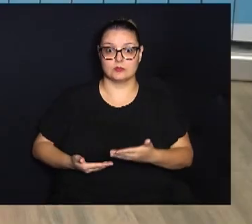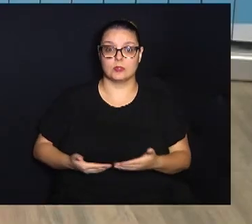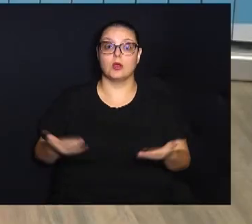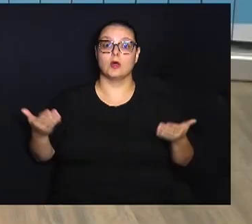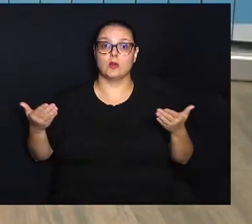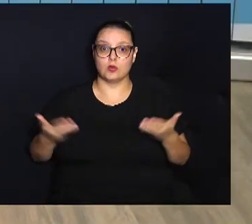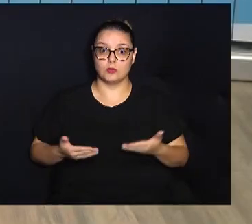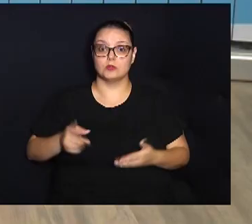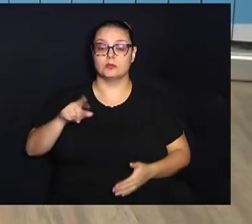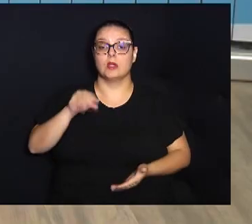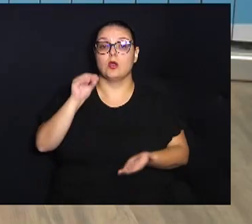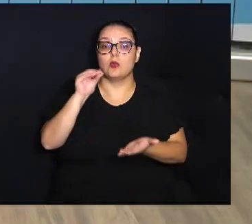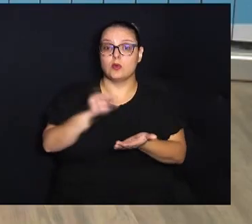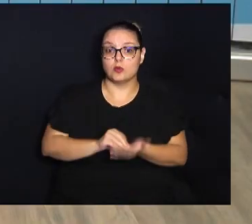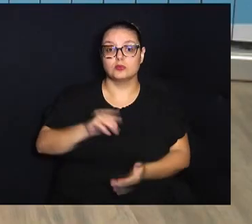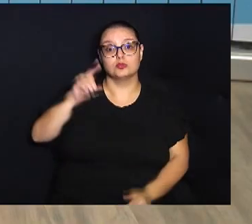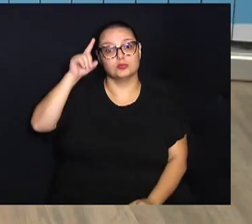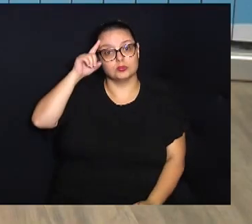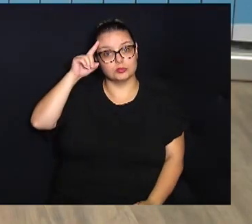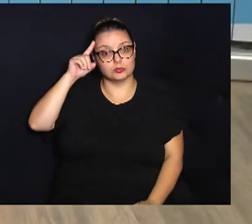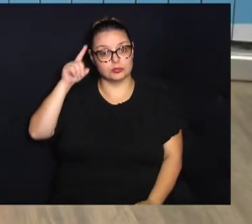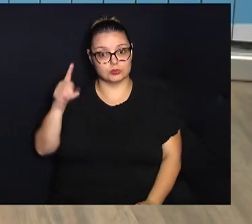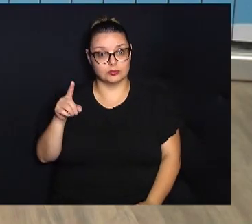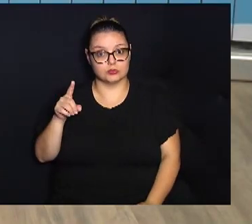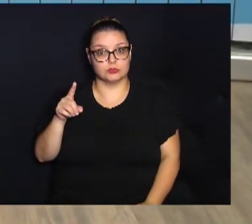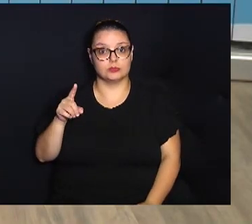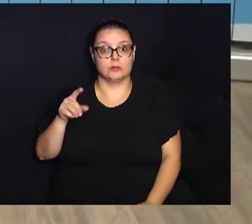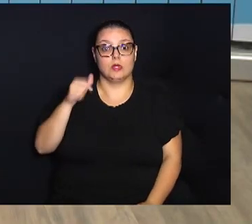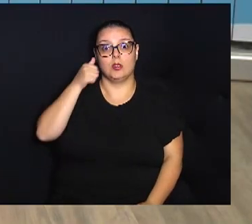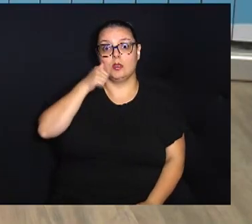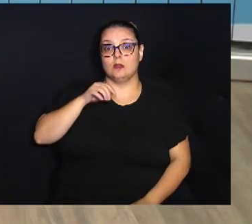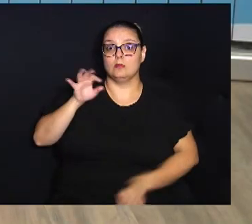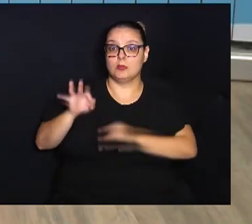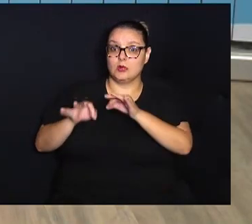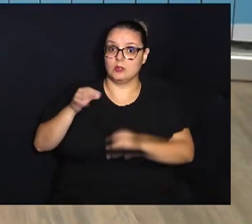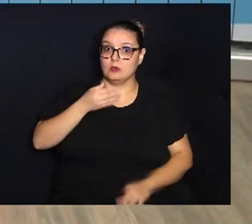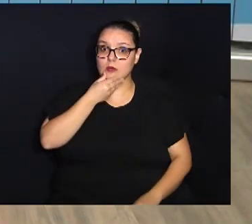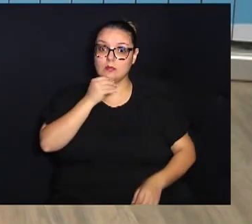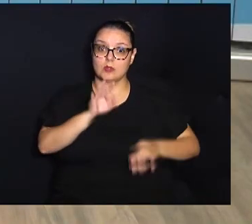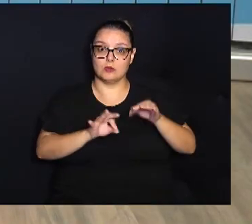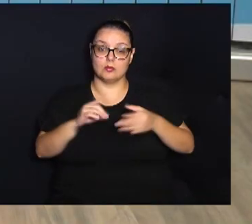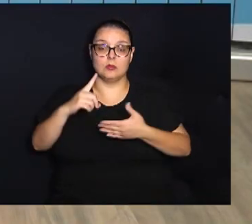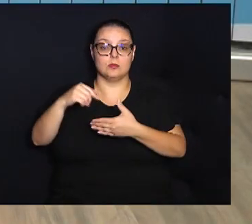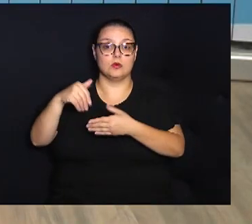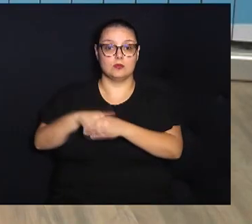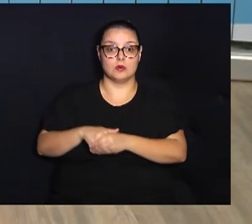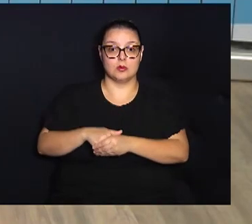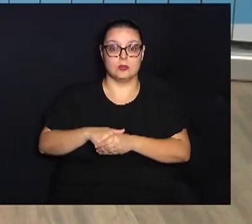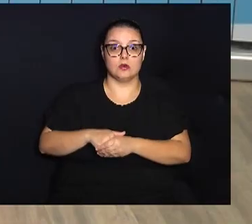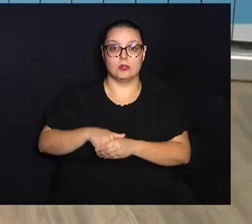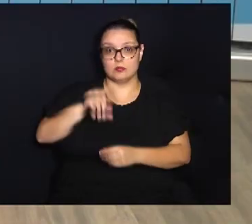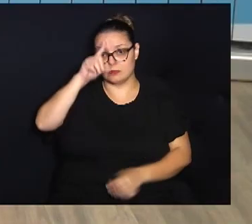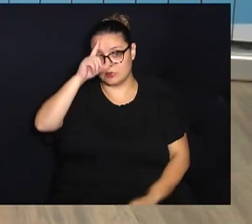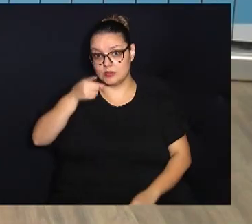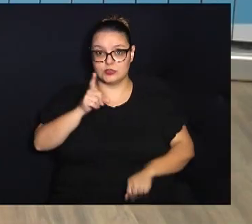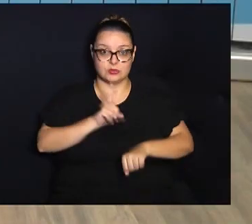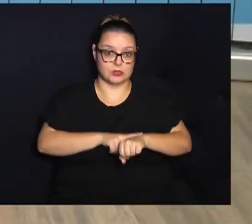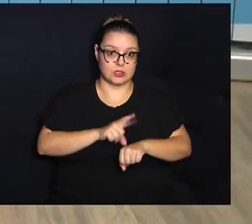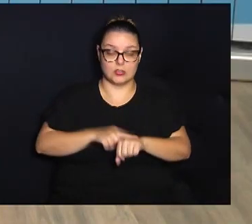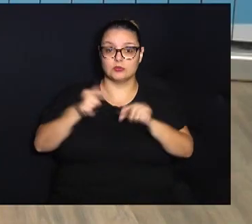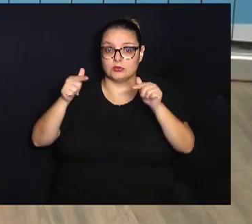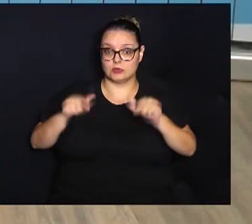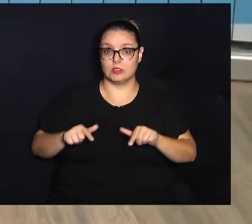hoje é o último dia para que a juíza ou o juiz eleitoral designe horário e local